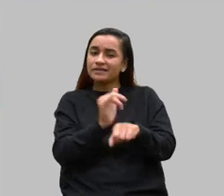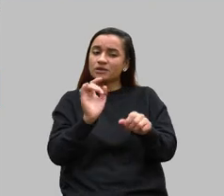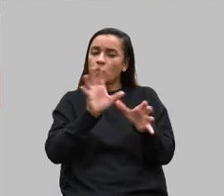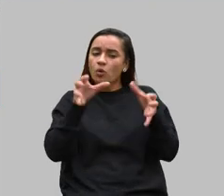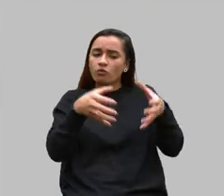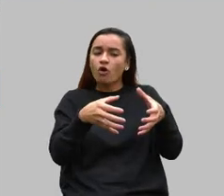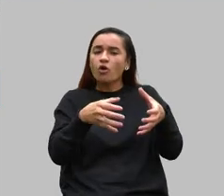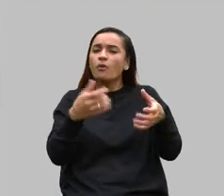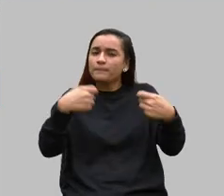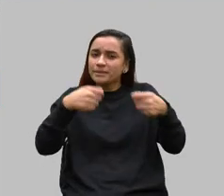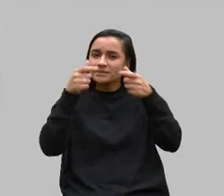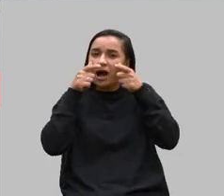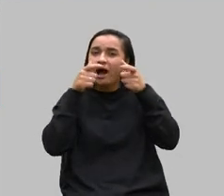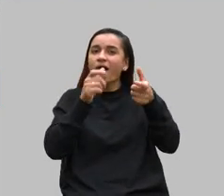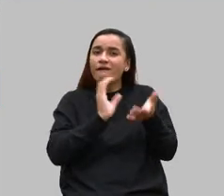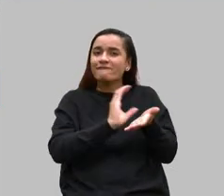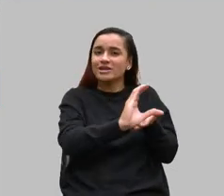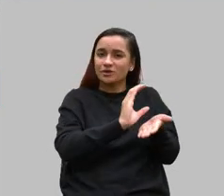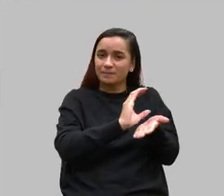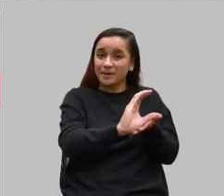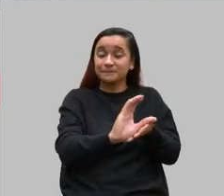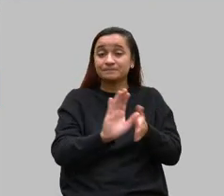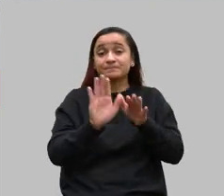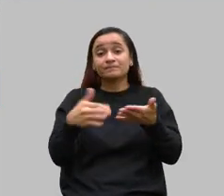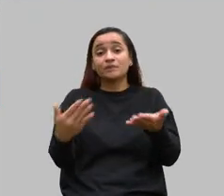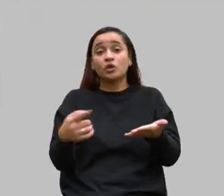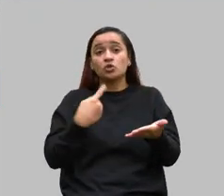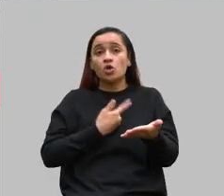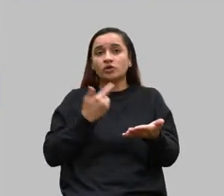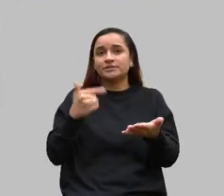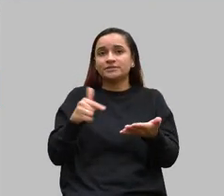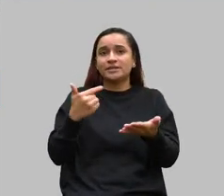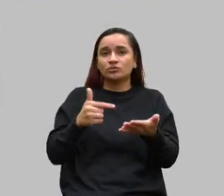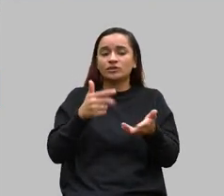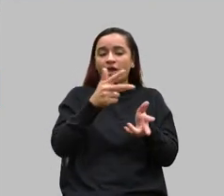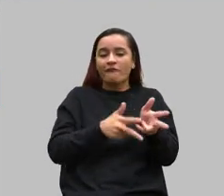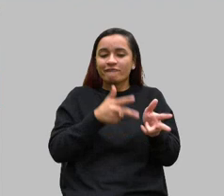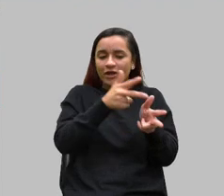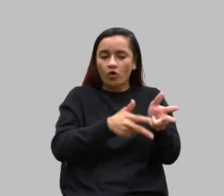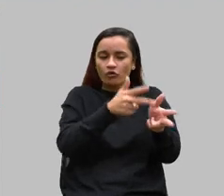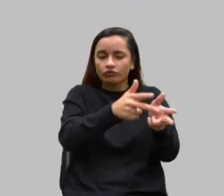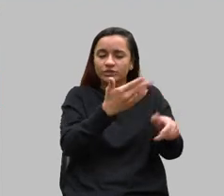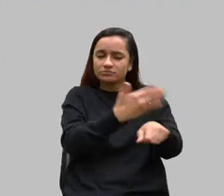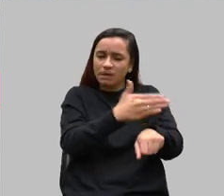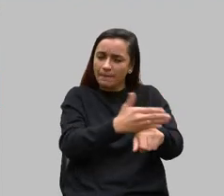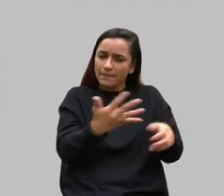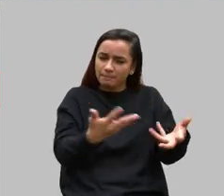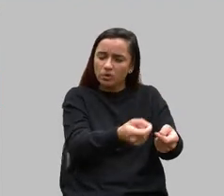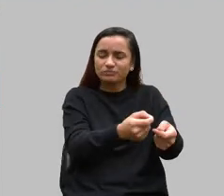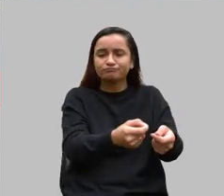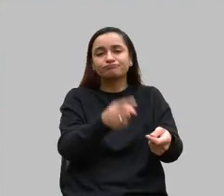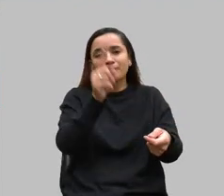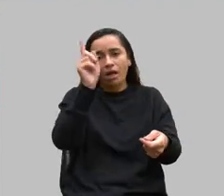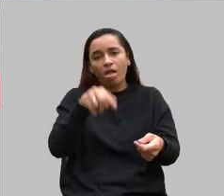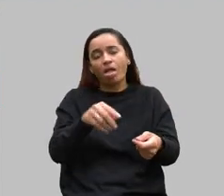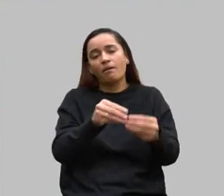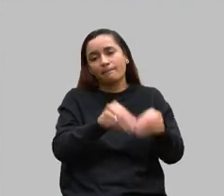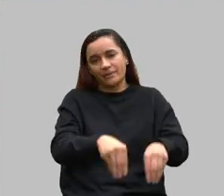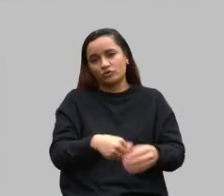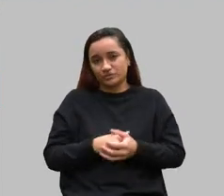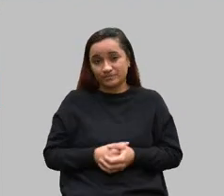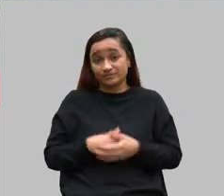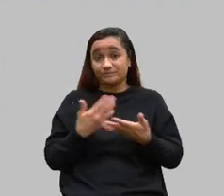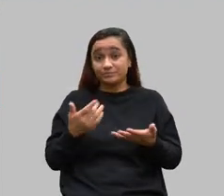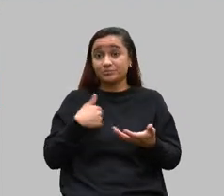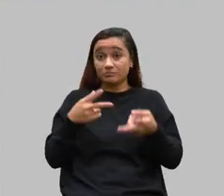investimento né e o fato de não termos né ferrovias operacionais eh naturalmente é um gargalo então eu vejo aqui Deputado uma